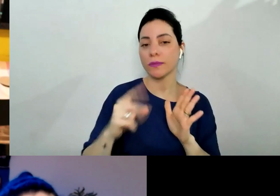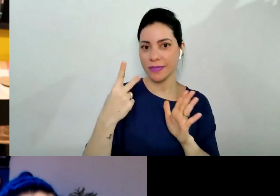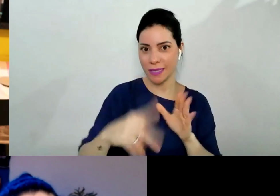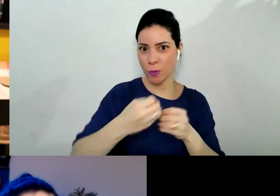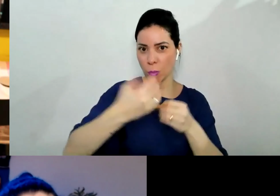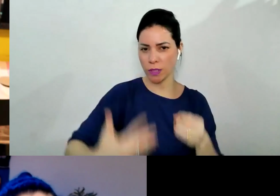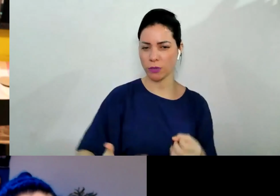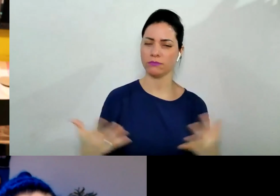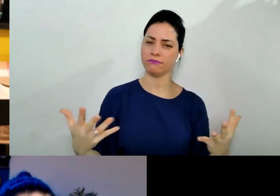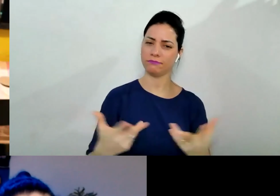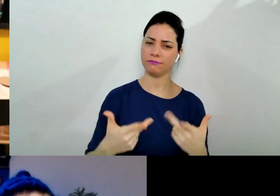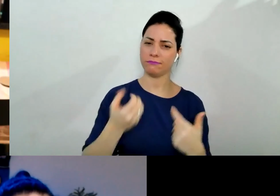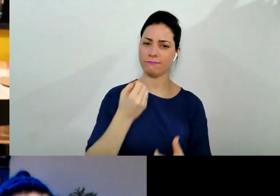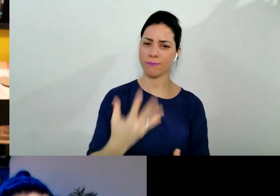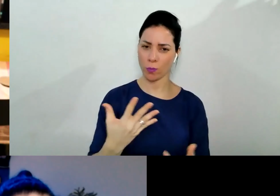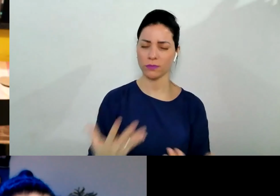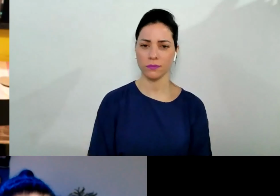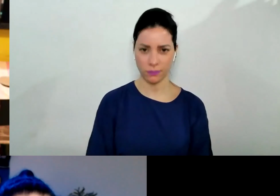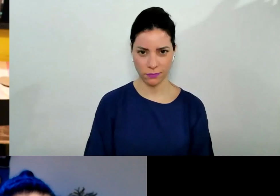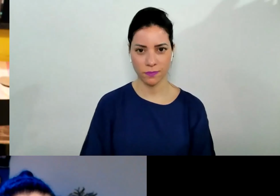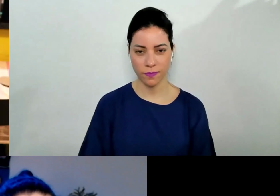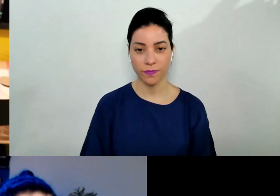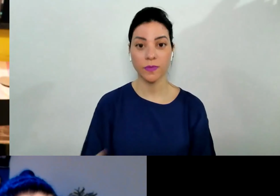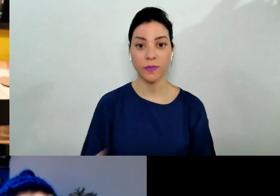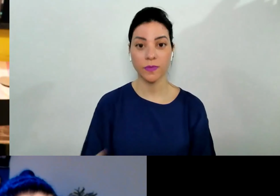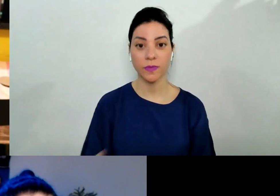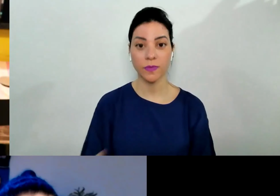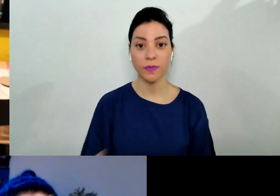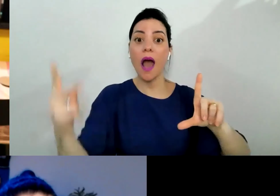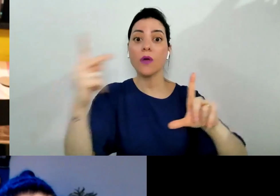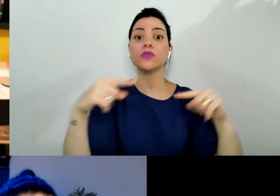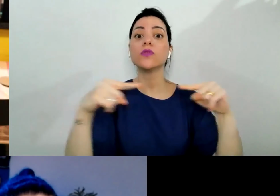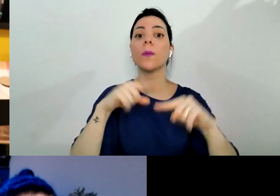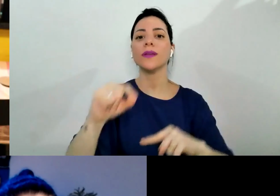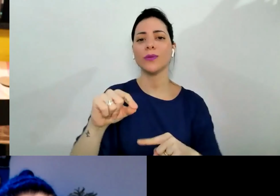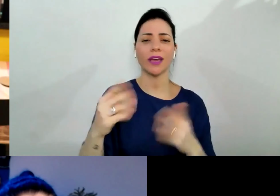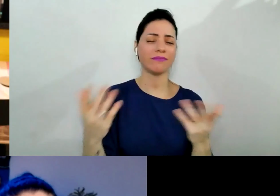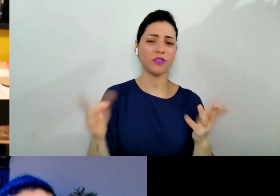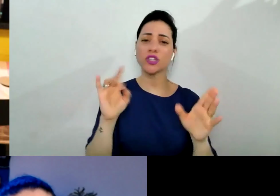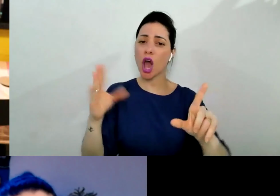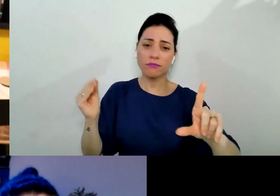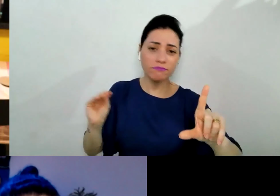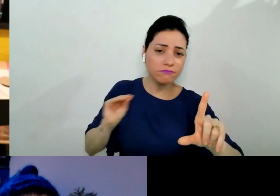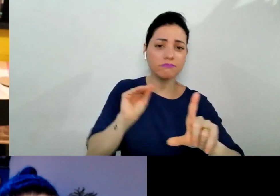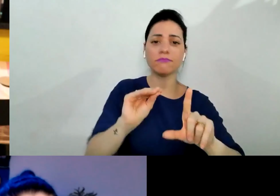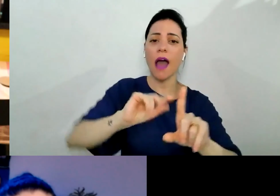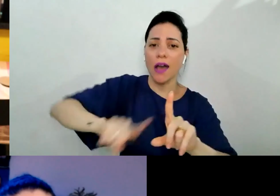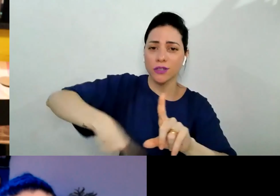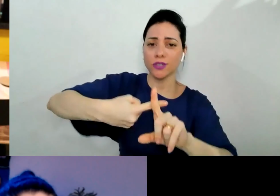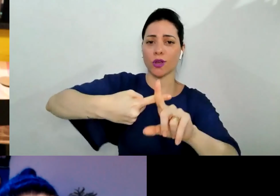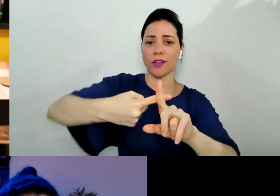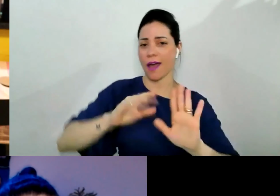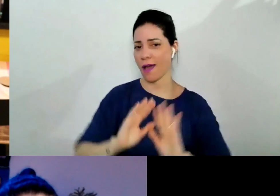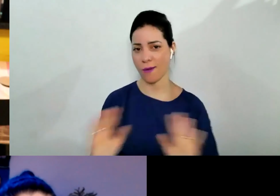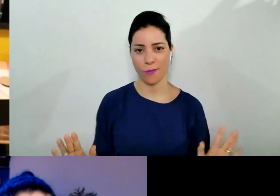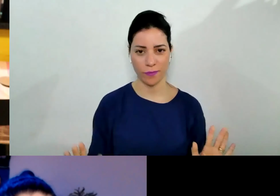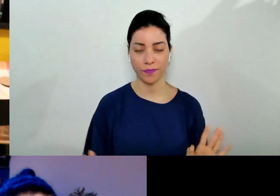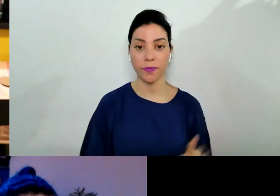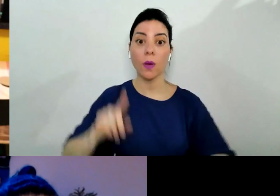é bom o seu produto é bom e aí o seu layout é um mero adicional produtos e